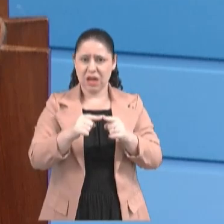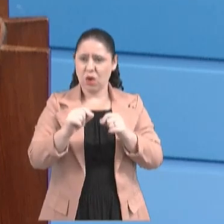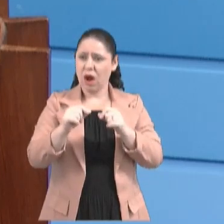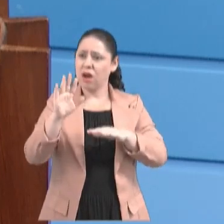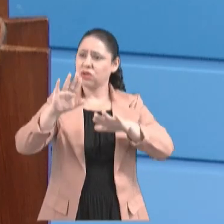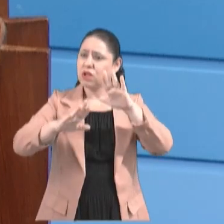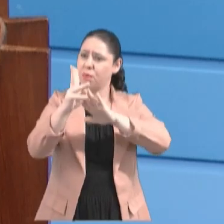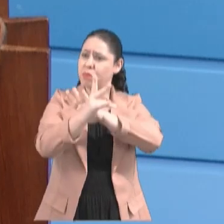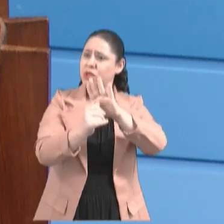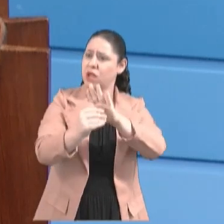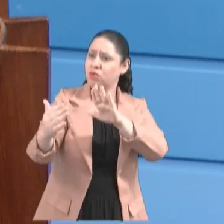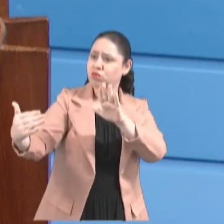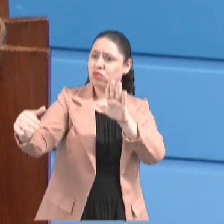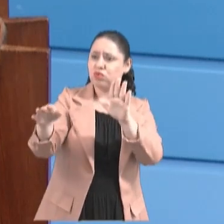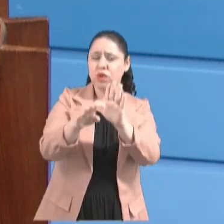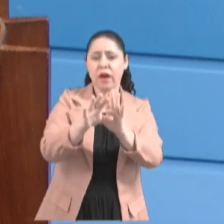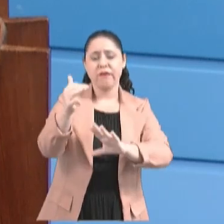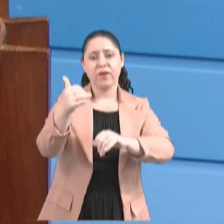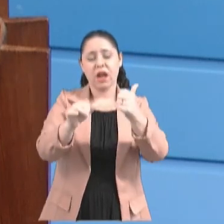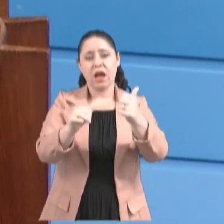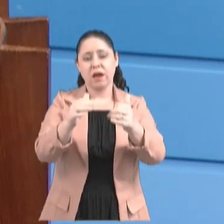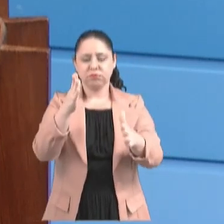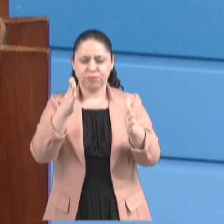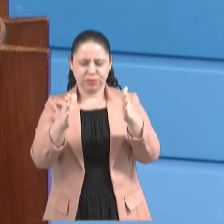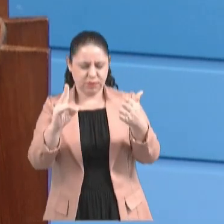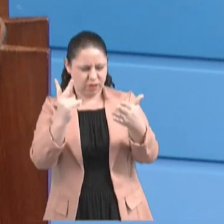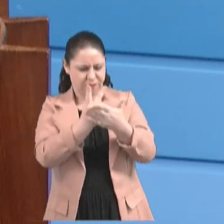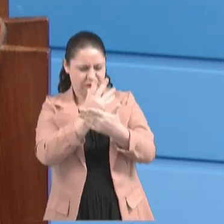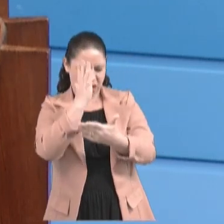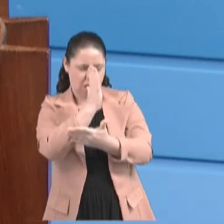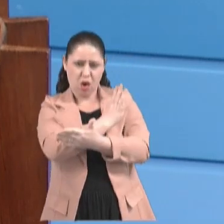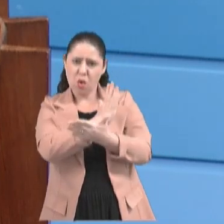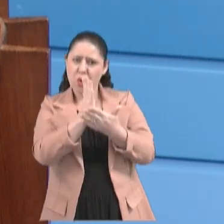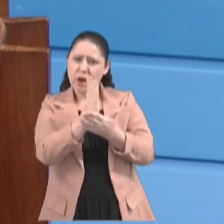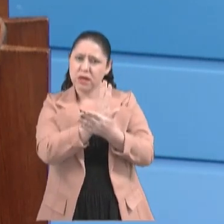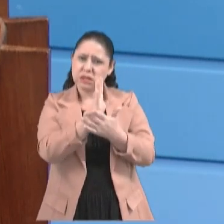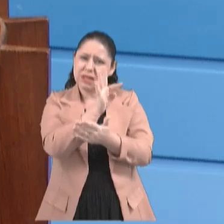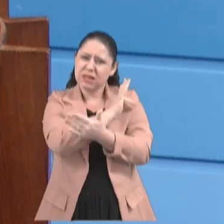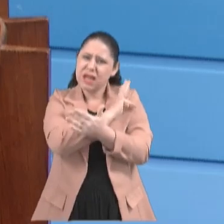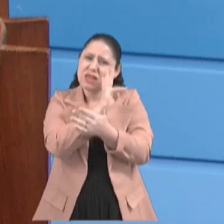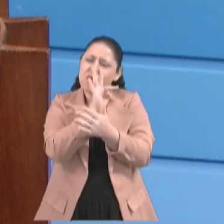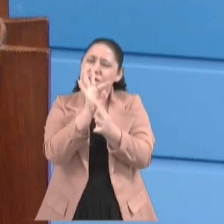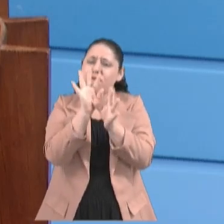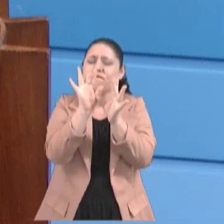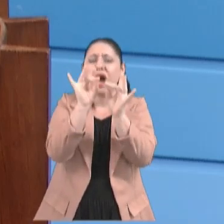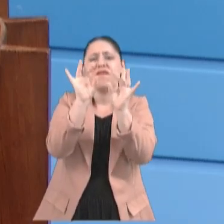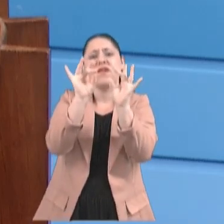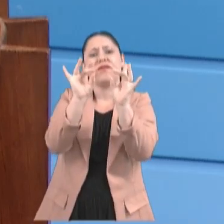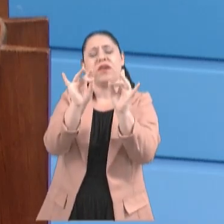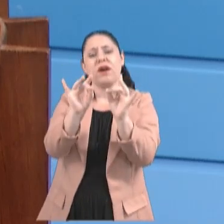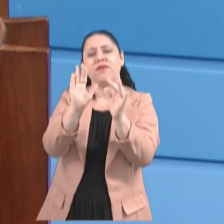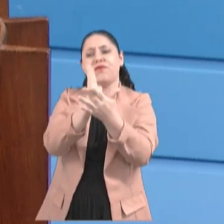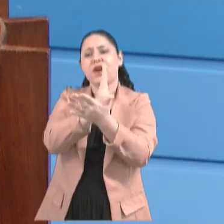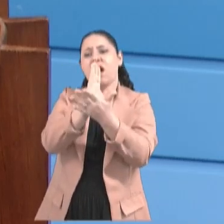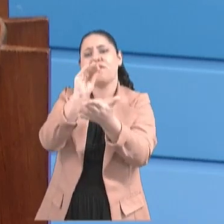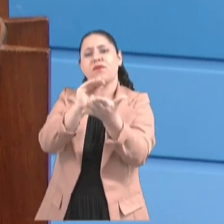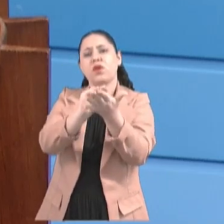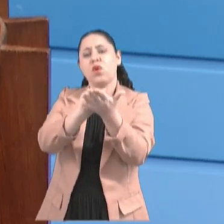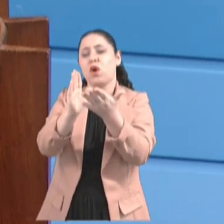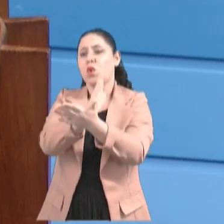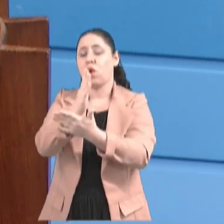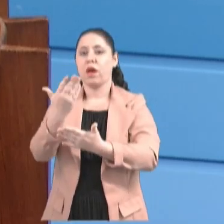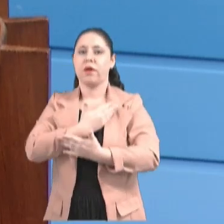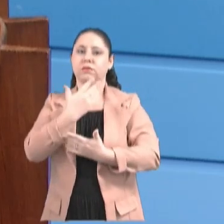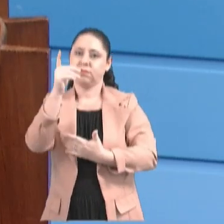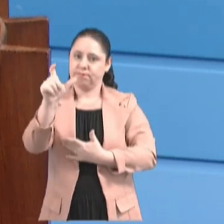menos, projetos com um espaço, talvez um toque técnico que faltou de algum colega